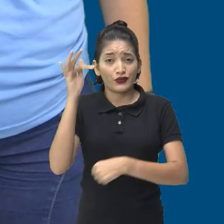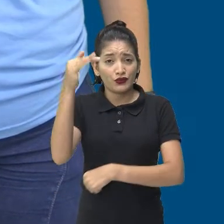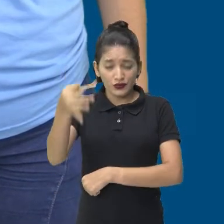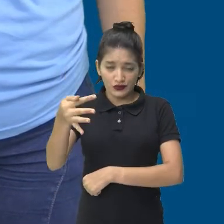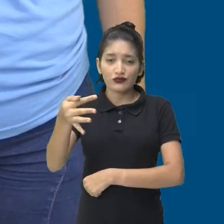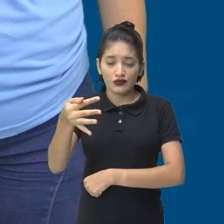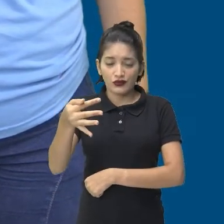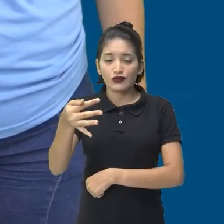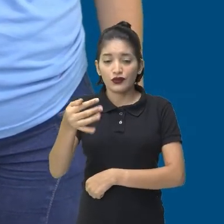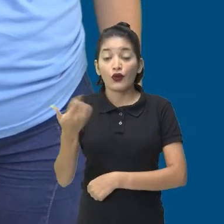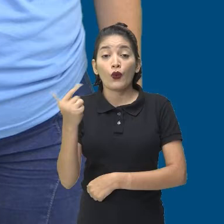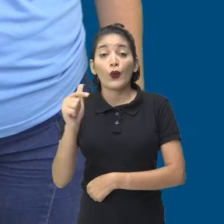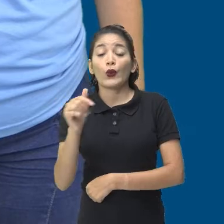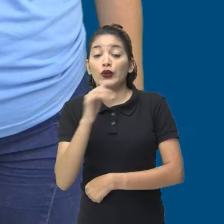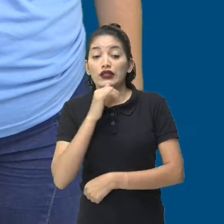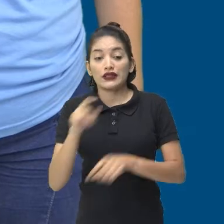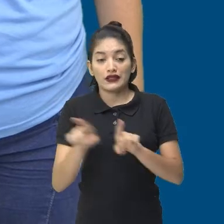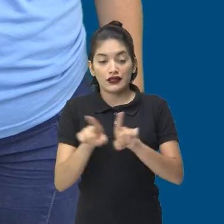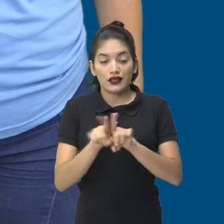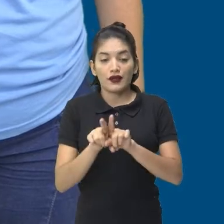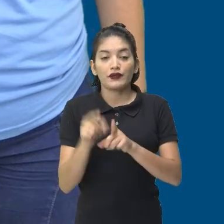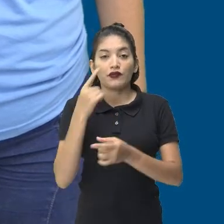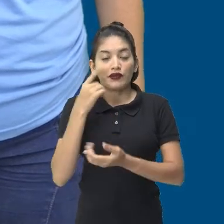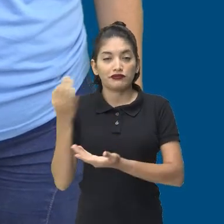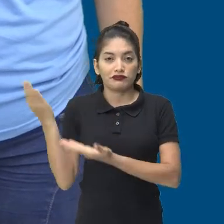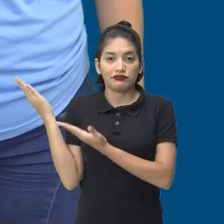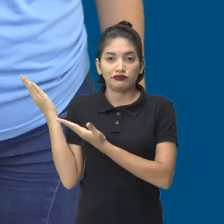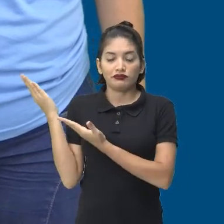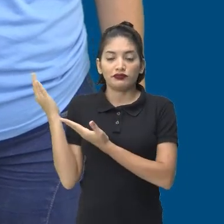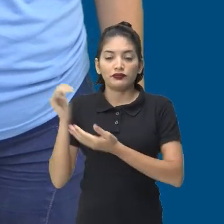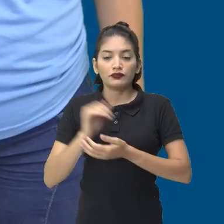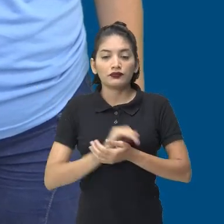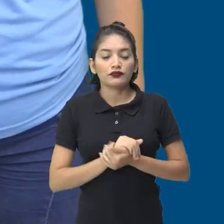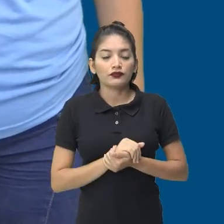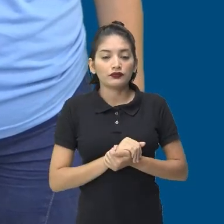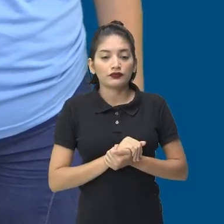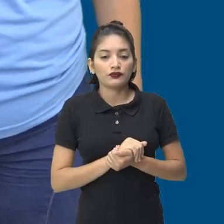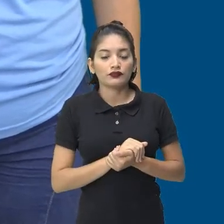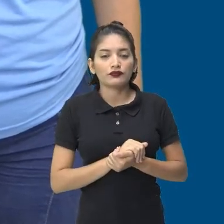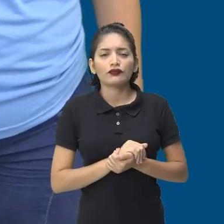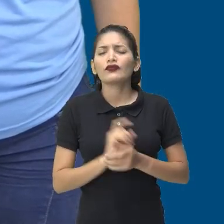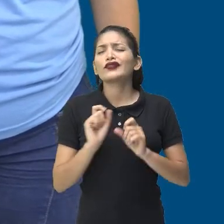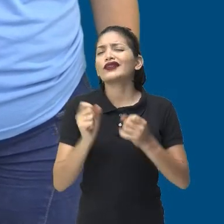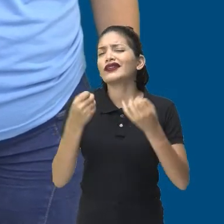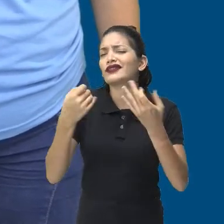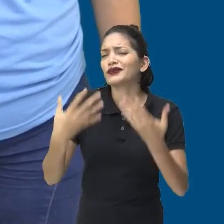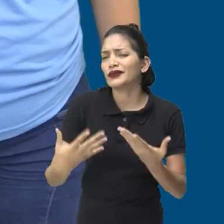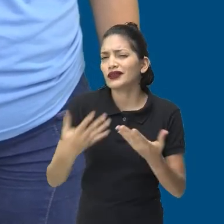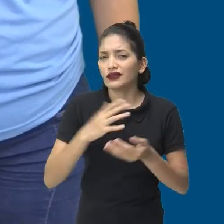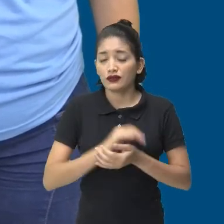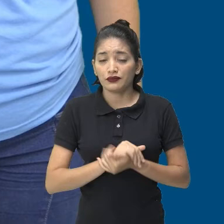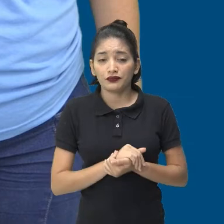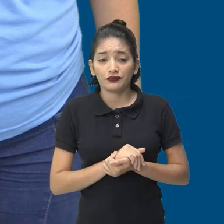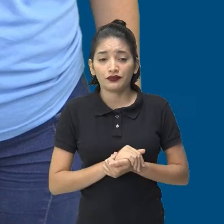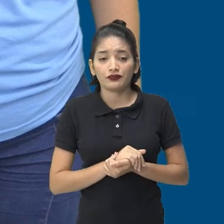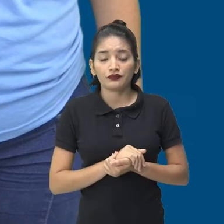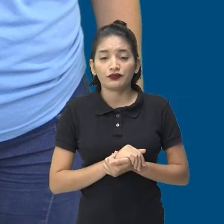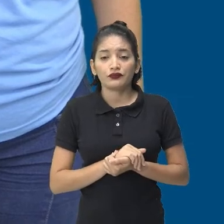futuro. Outro exemplo aqui, el lunes que viene irás a la iglesia comigo. O que eu estou falando?